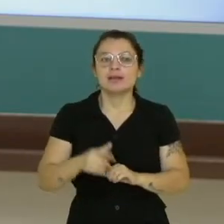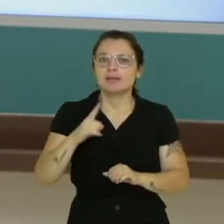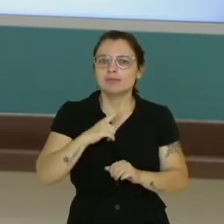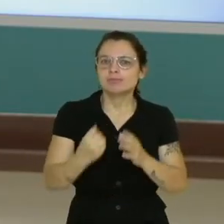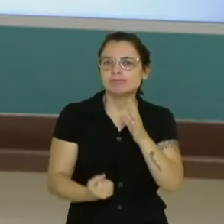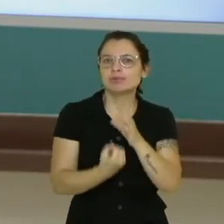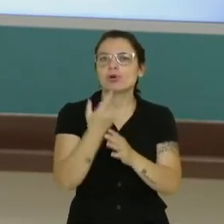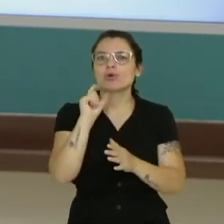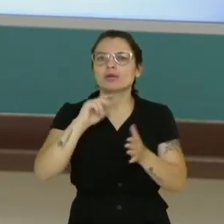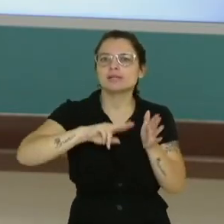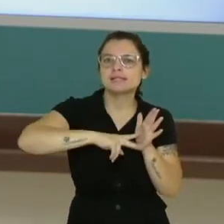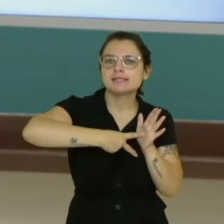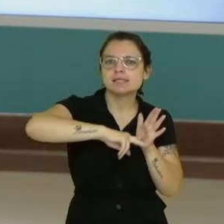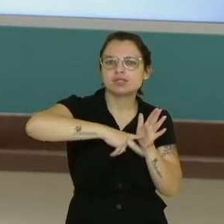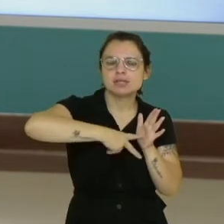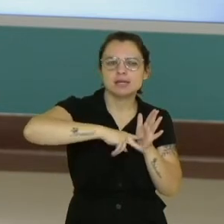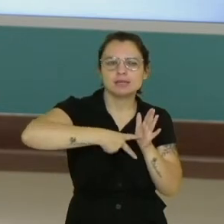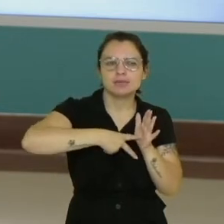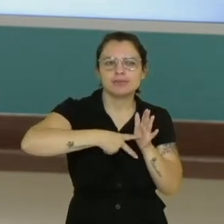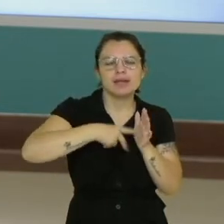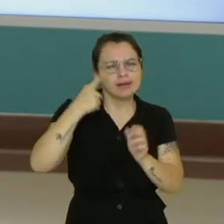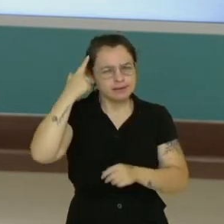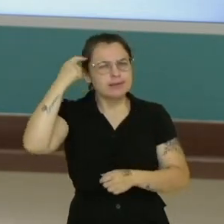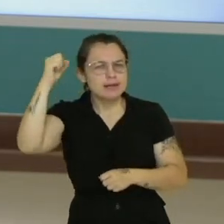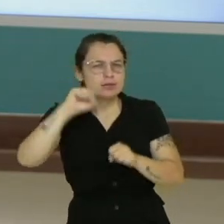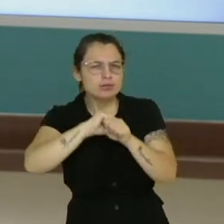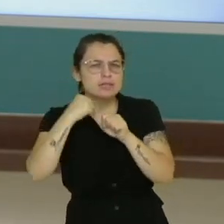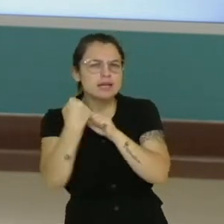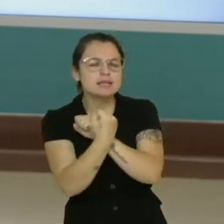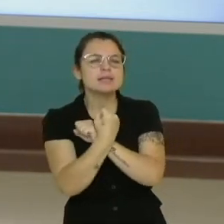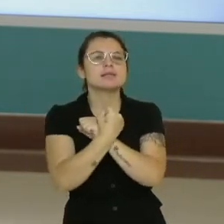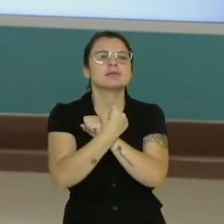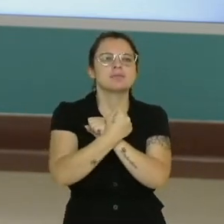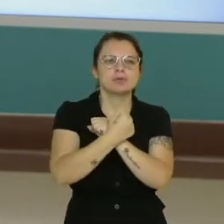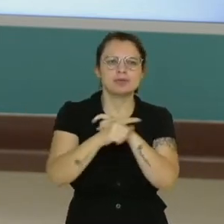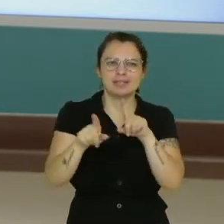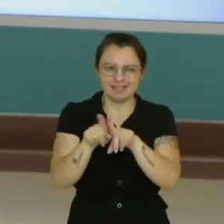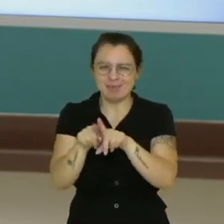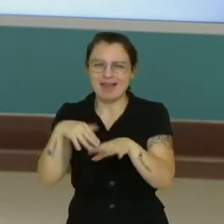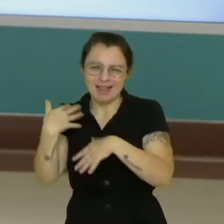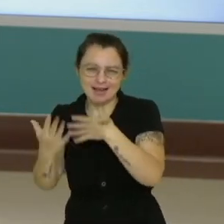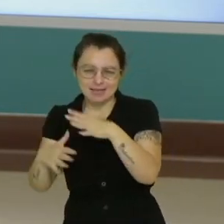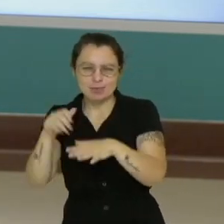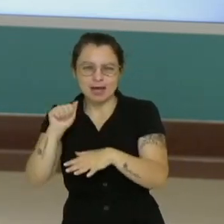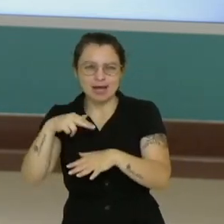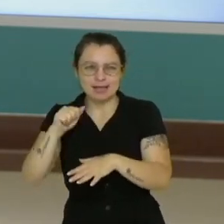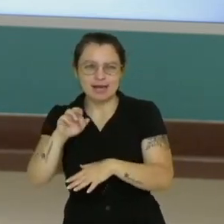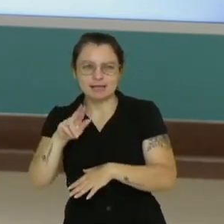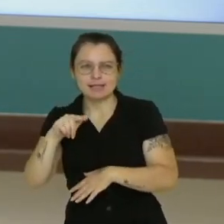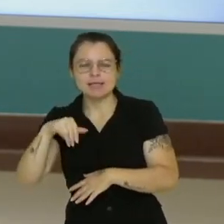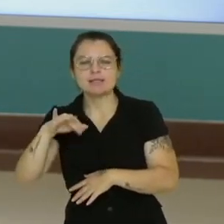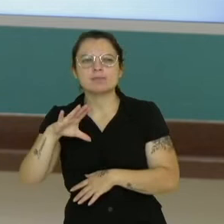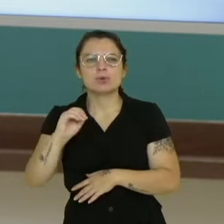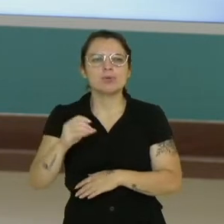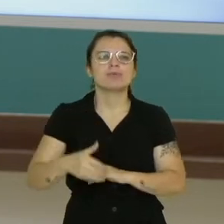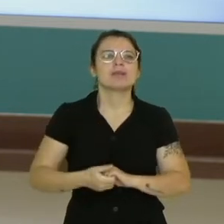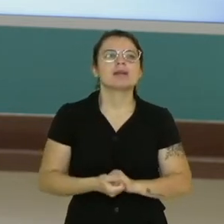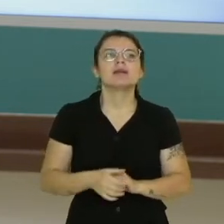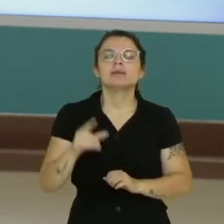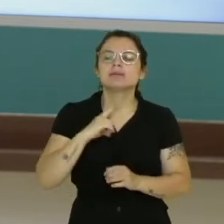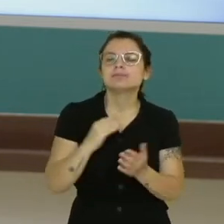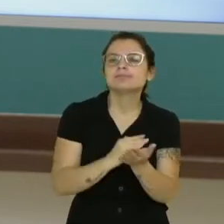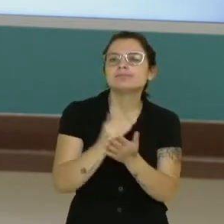sindicatos. Essas ideias socialistas e anarquistas já haviam sido desenvolvidas na Europa depois das revoluções